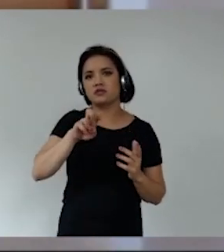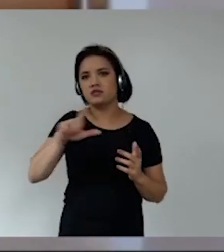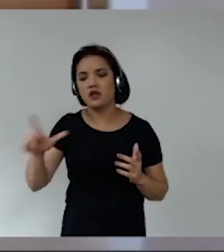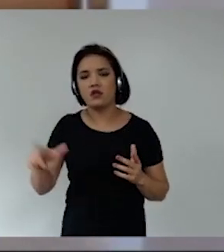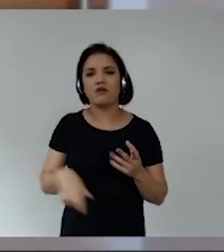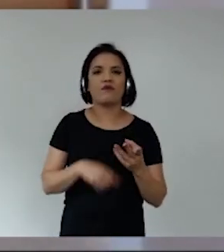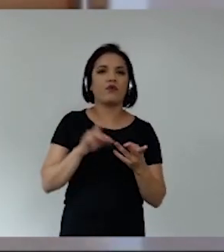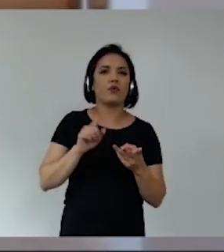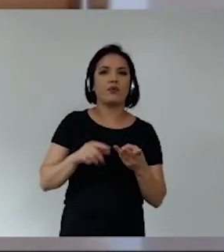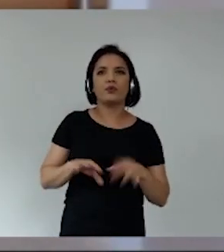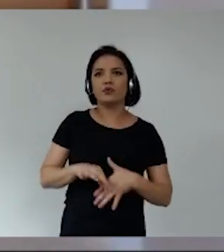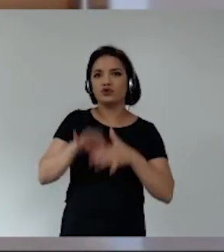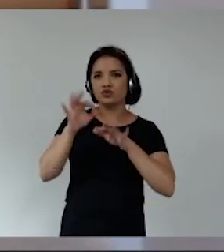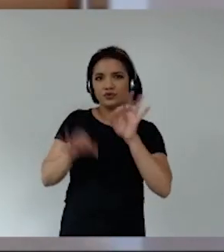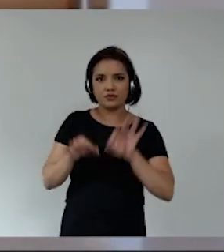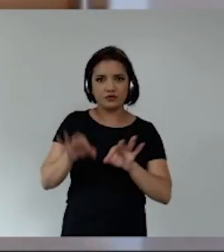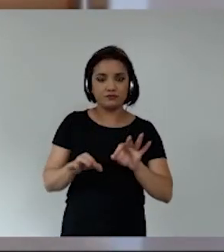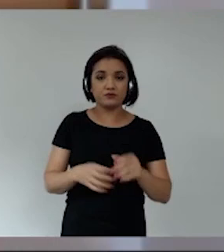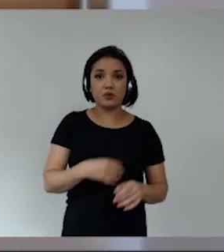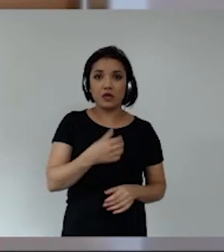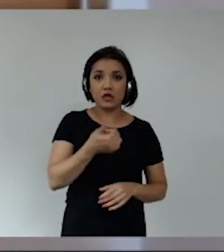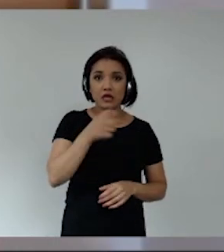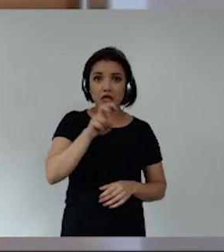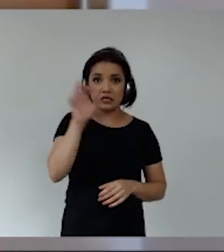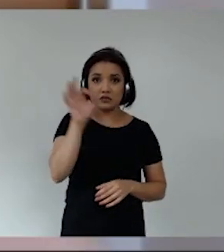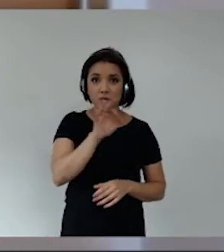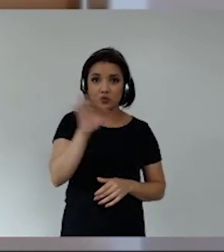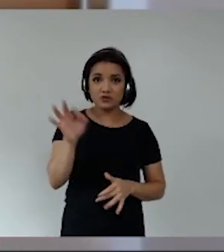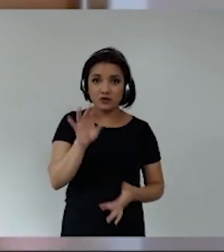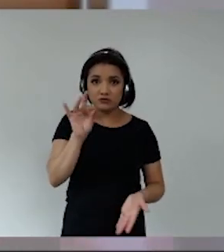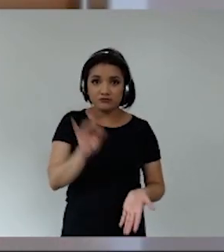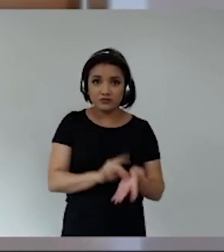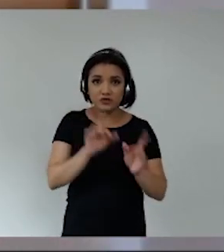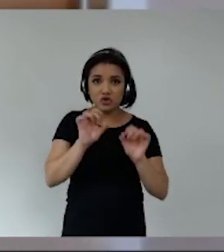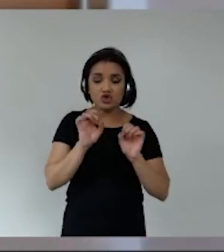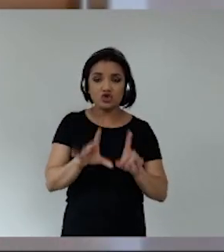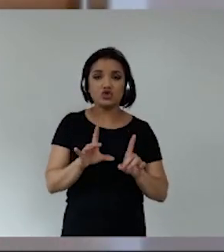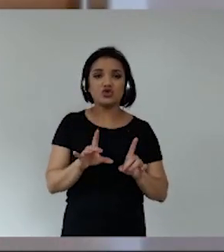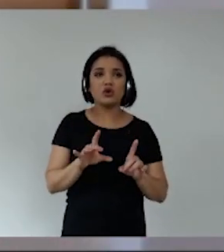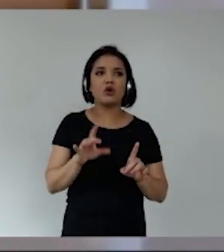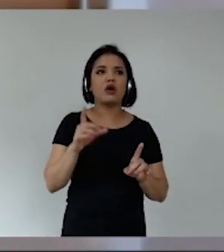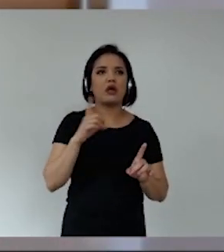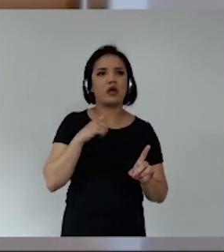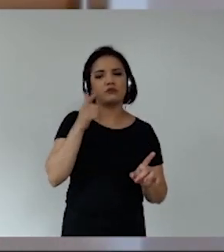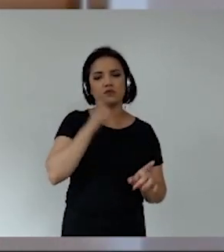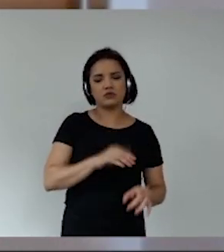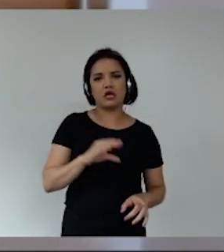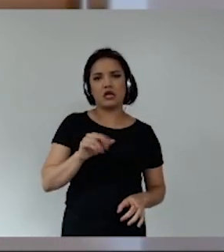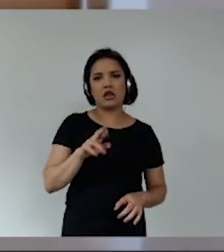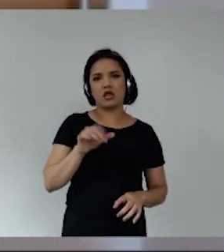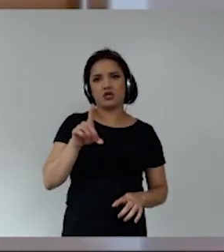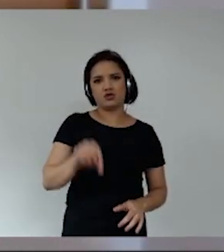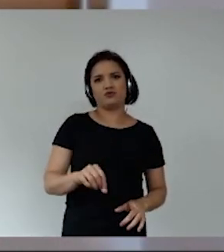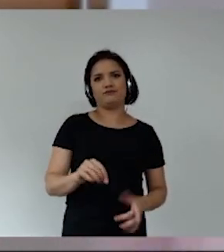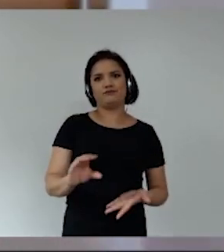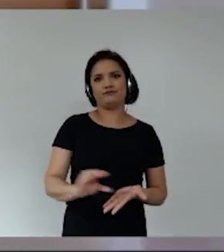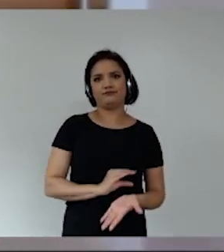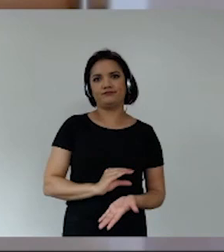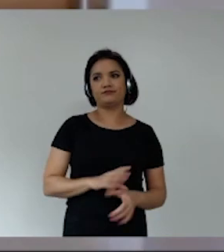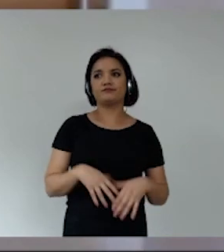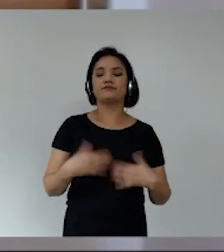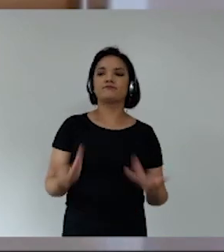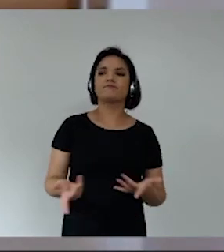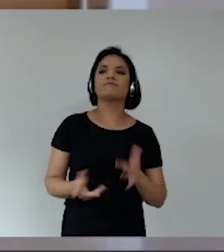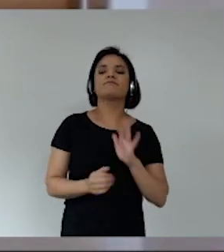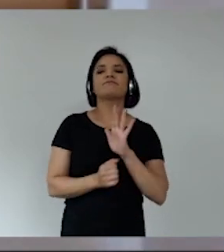título judicial. Né? 15% das execuções apenas chegam à satisfação do crédito. Esses números, eles trazem